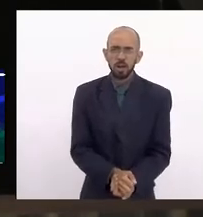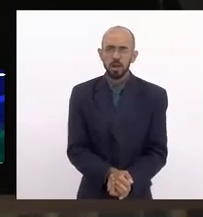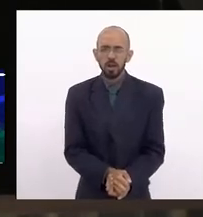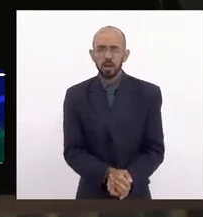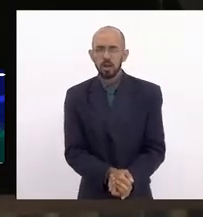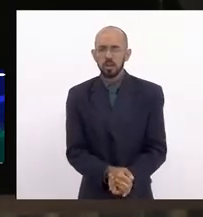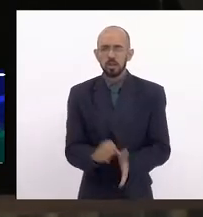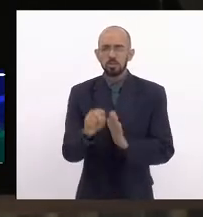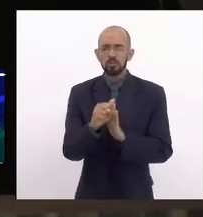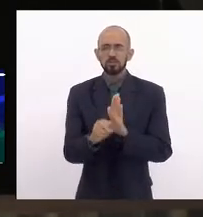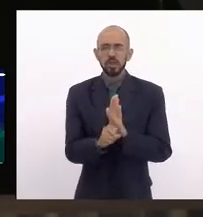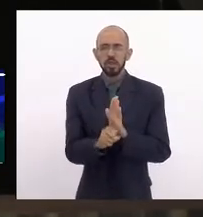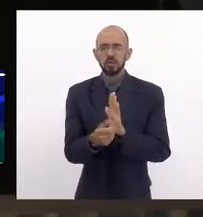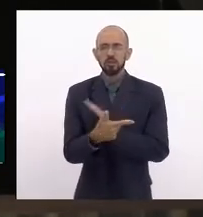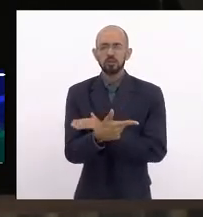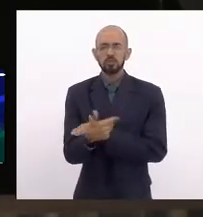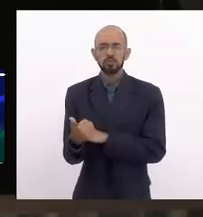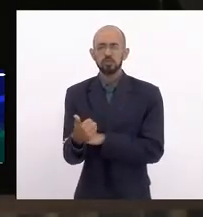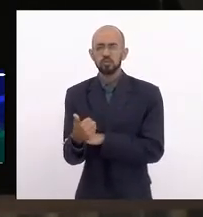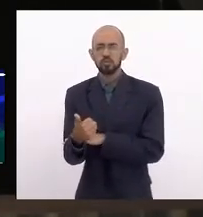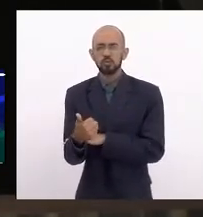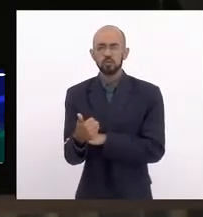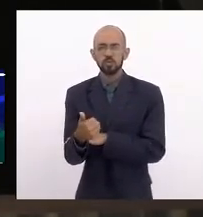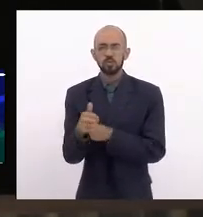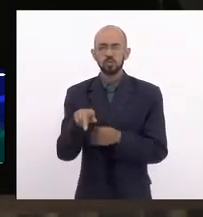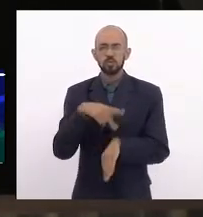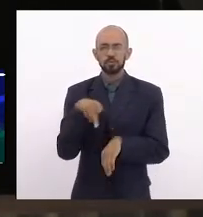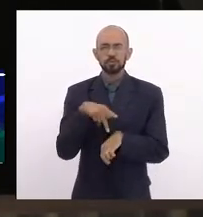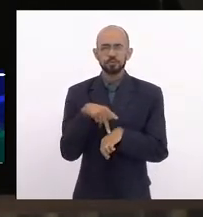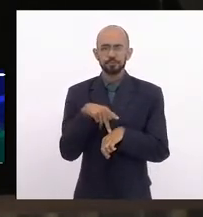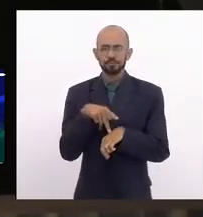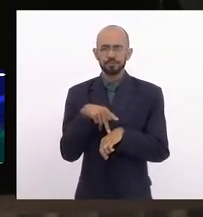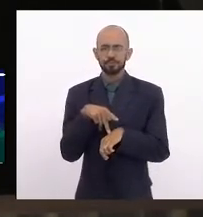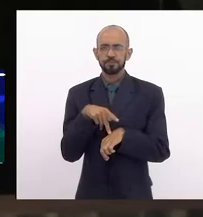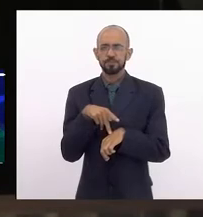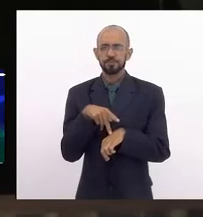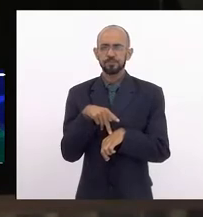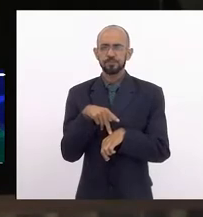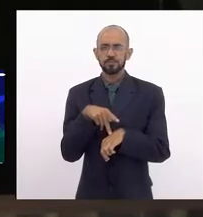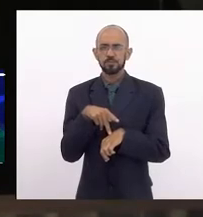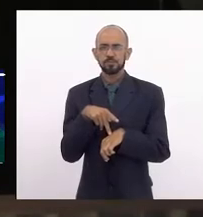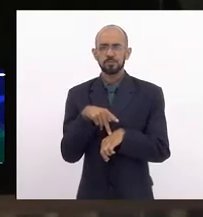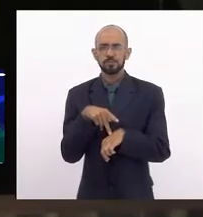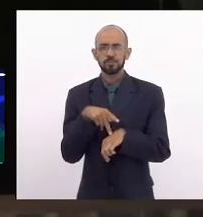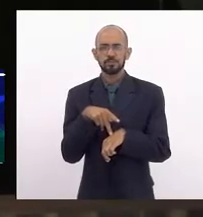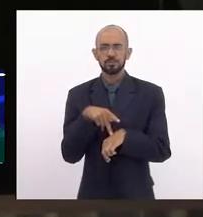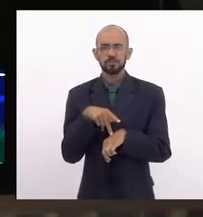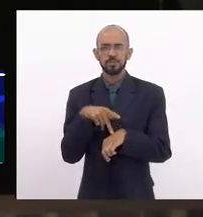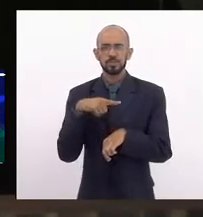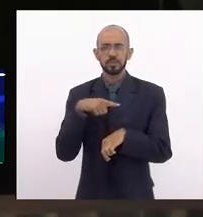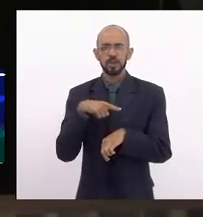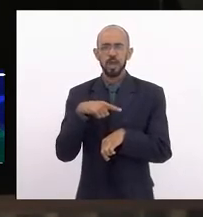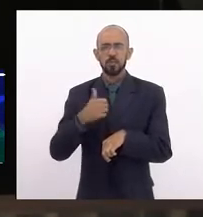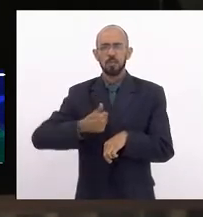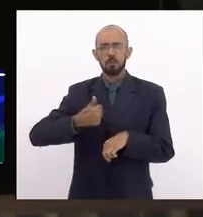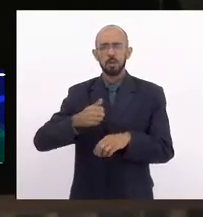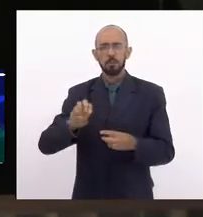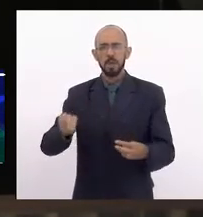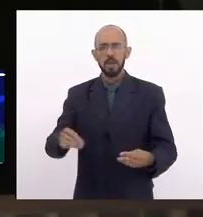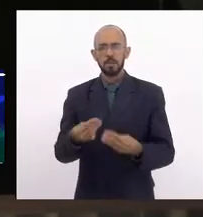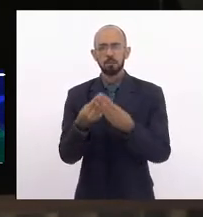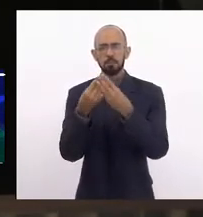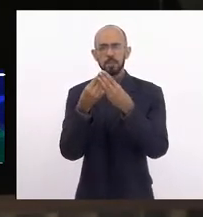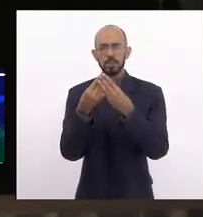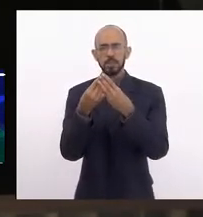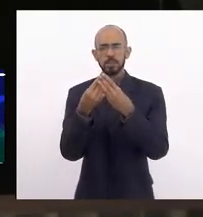pleno século 21 no país que teve uma primeira missa tão logo os